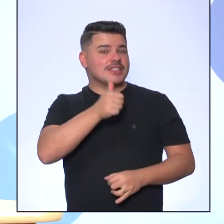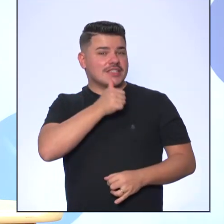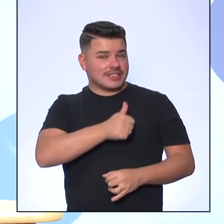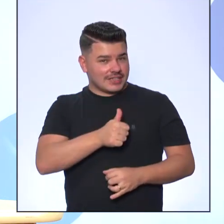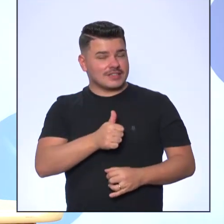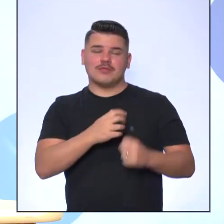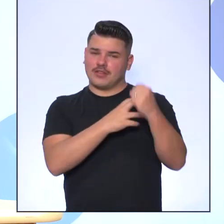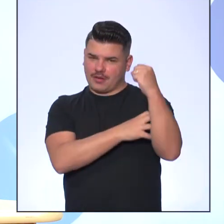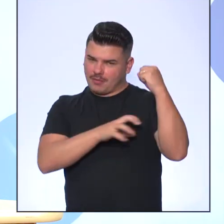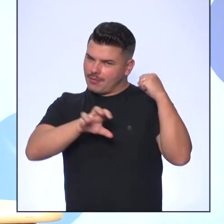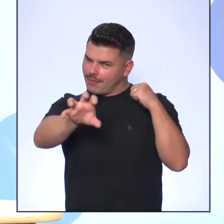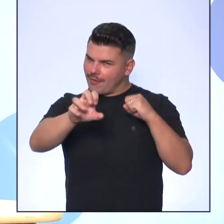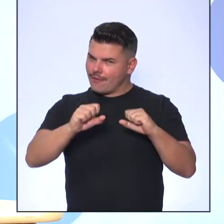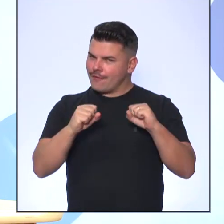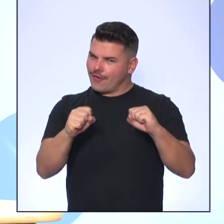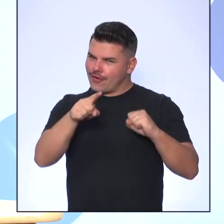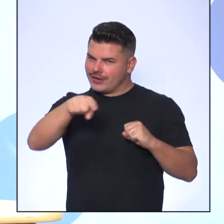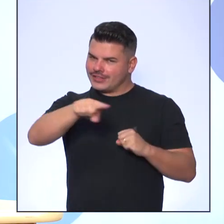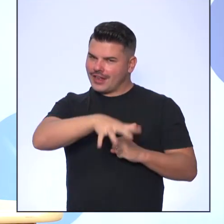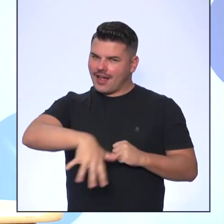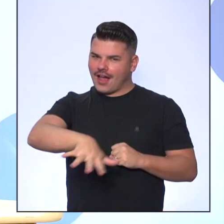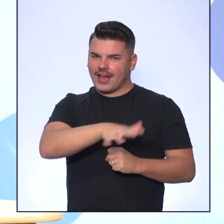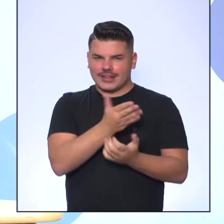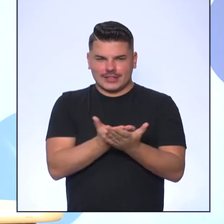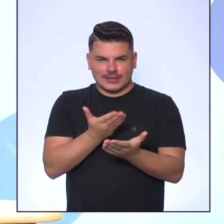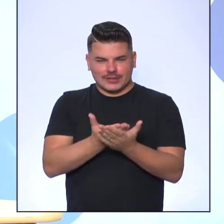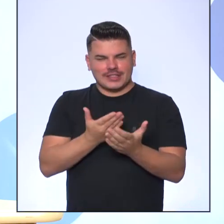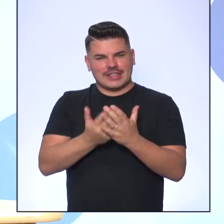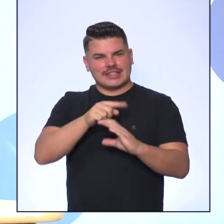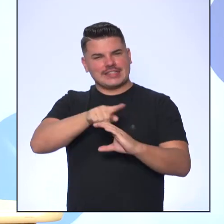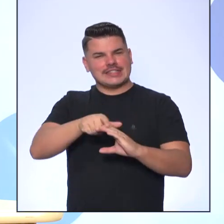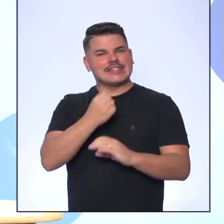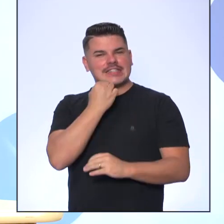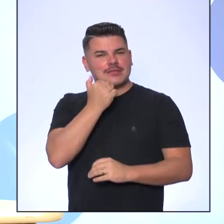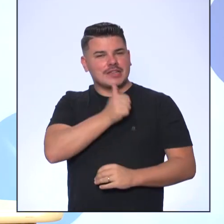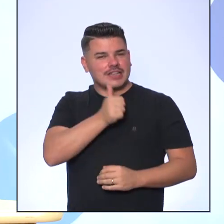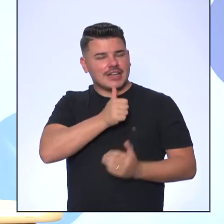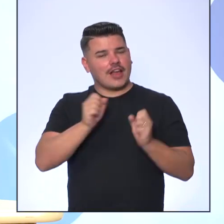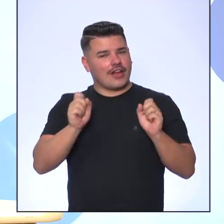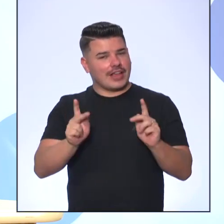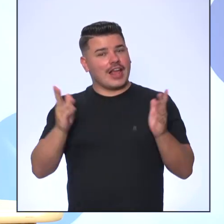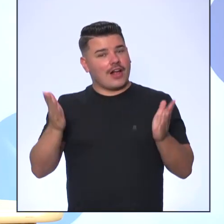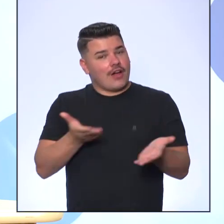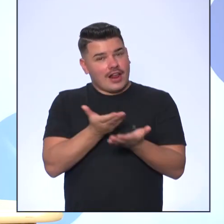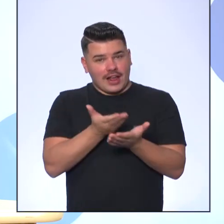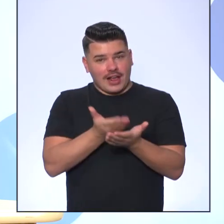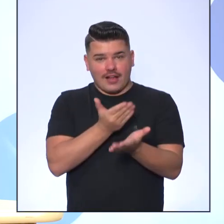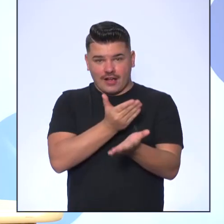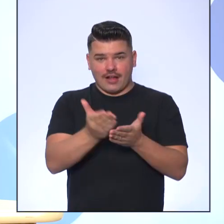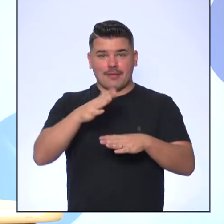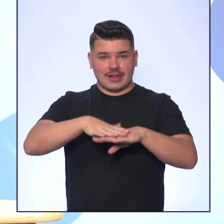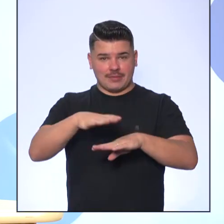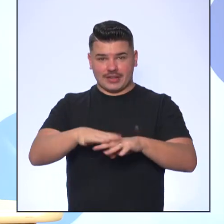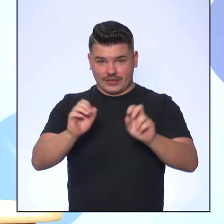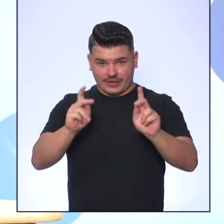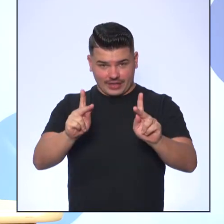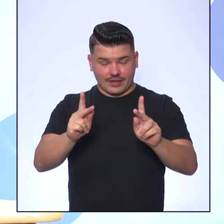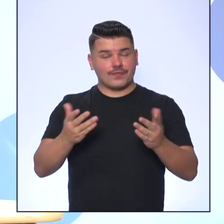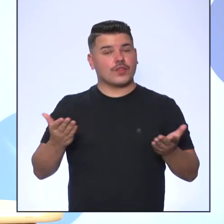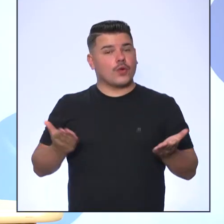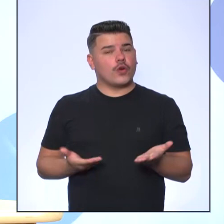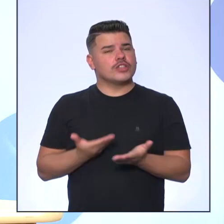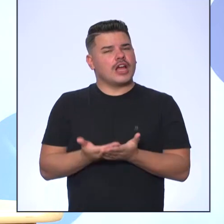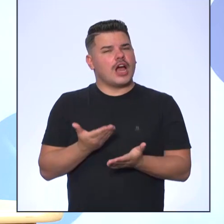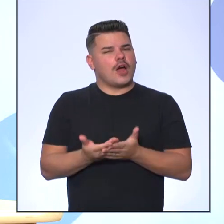Para o empoderamento das meninas na ciência, né? Ver essa parte, vamos para a aula de matemática. Então, para a aula de hoje,